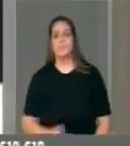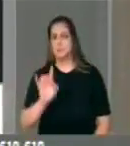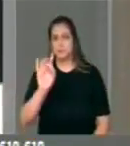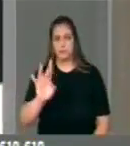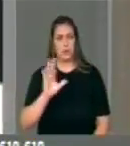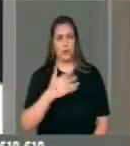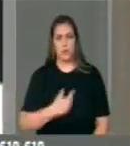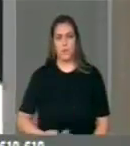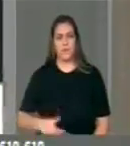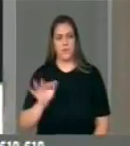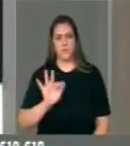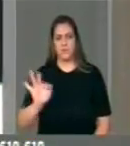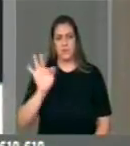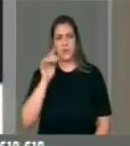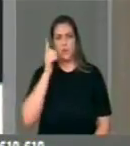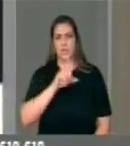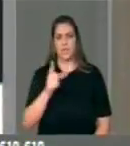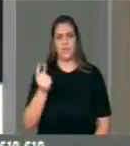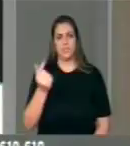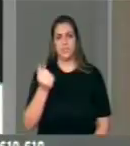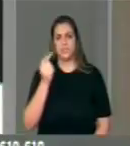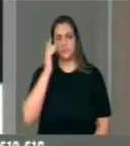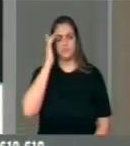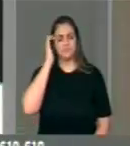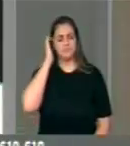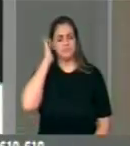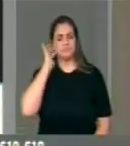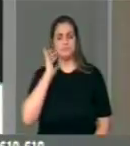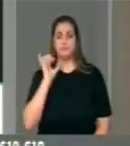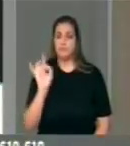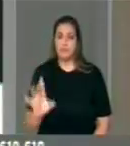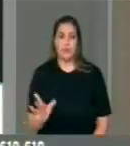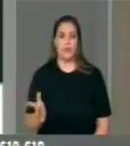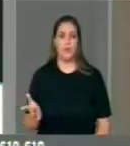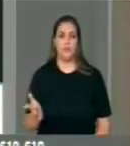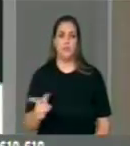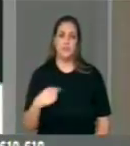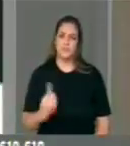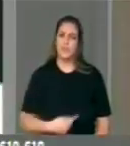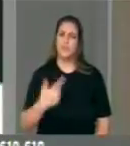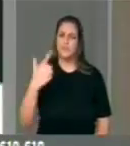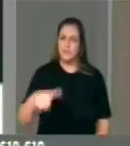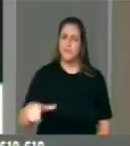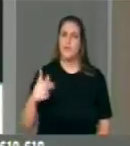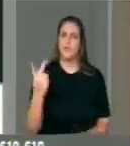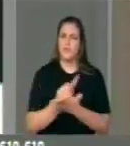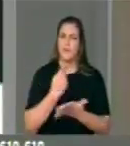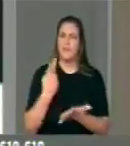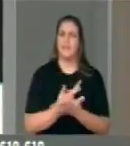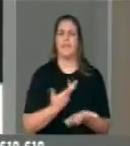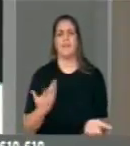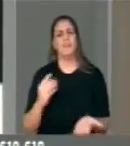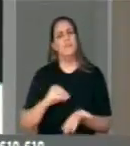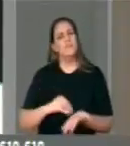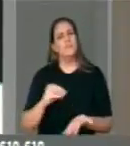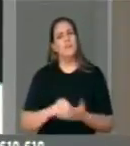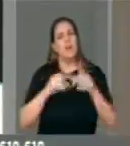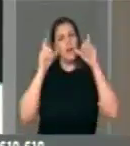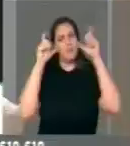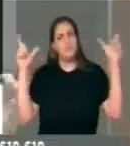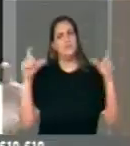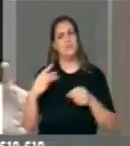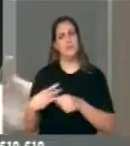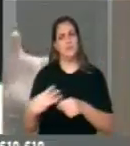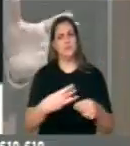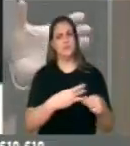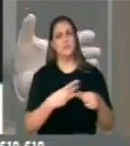com o repatriamento. Por isso nós cometemos mais uma vez a injustiça, principalmente com os municípios brasileiros,